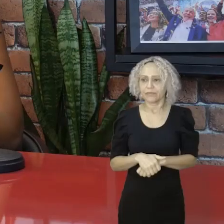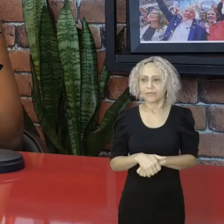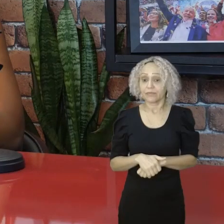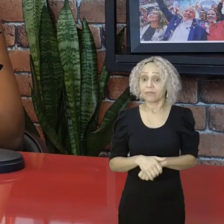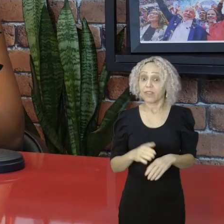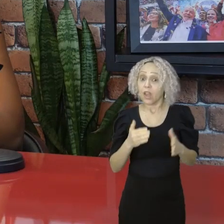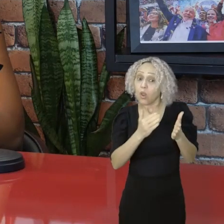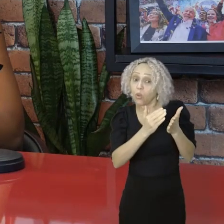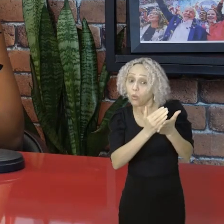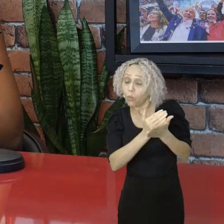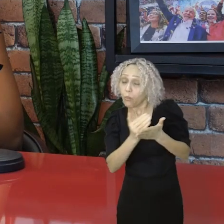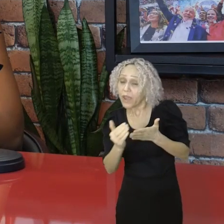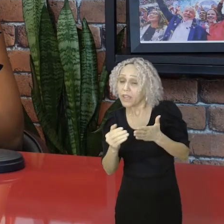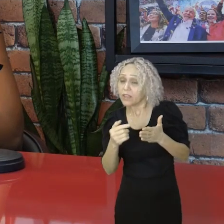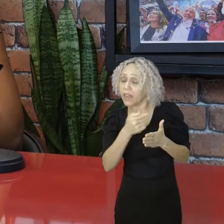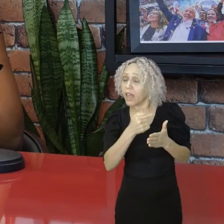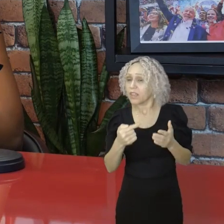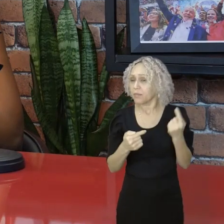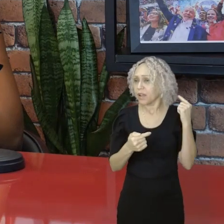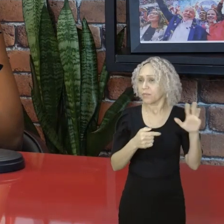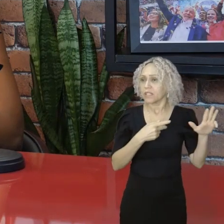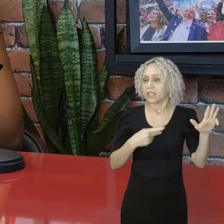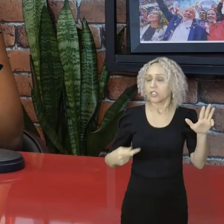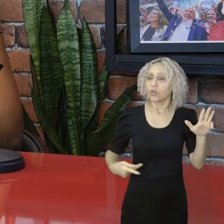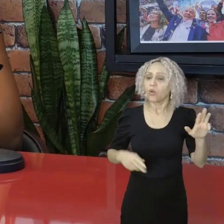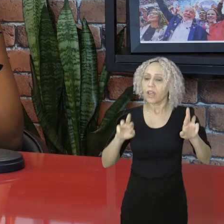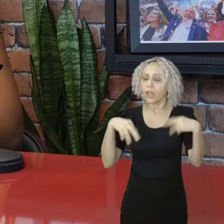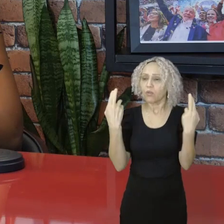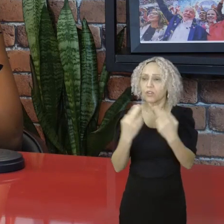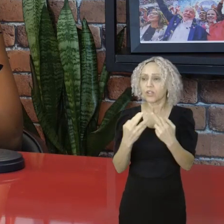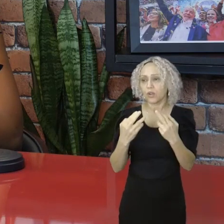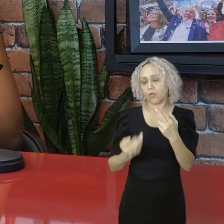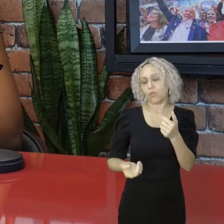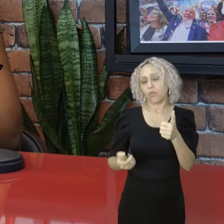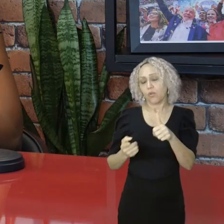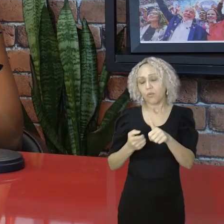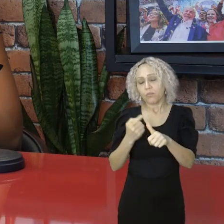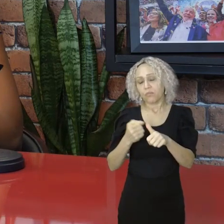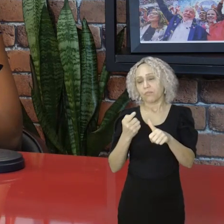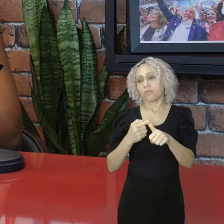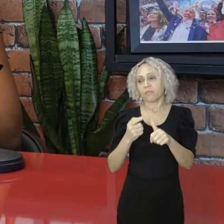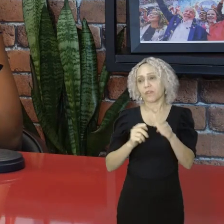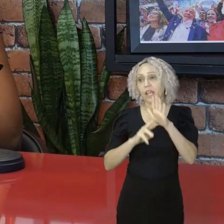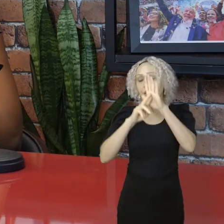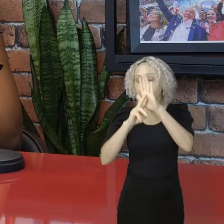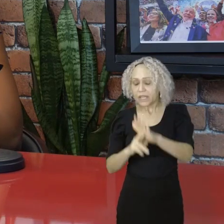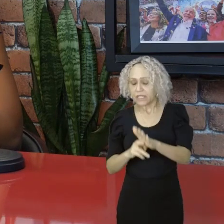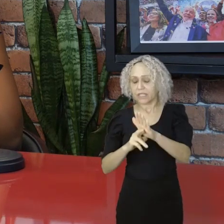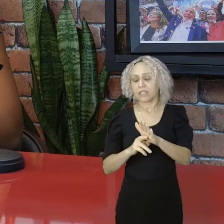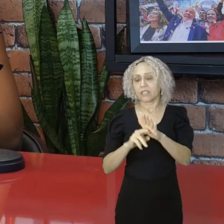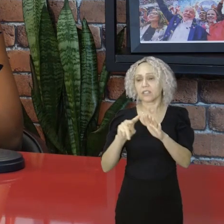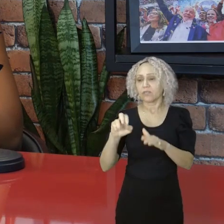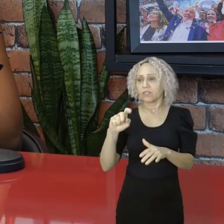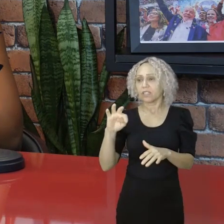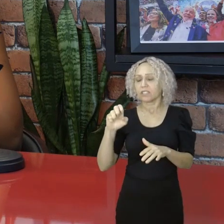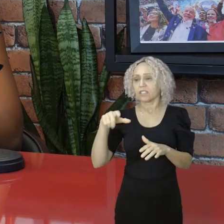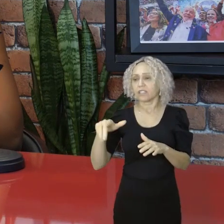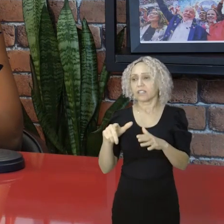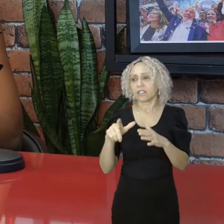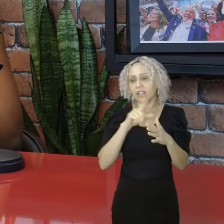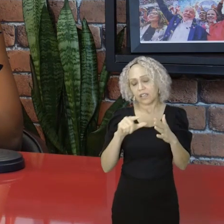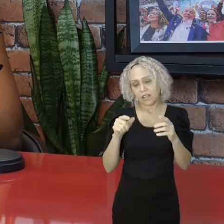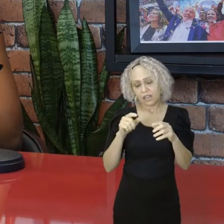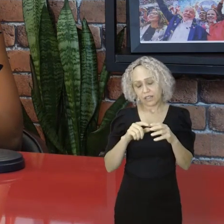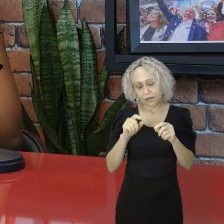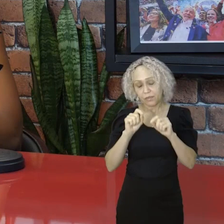No início da semana, o presidente Lula se reuniu com o primeiro-ministro do Vietnã, no Palácio do Itamaraty, para assinar acordos